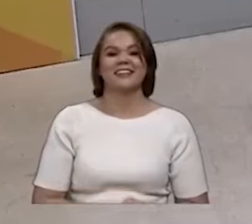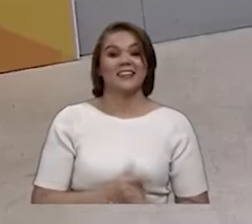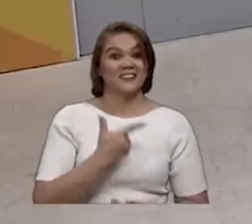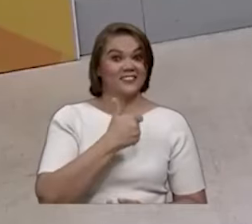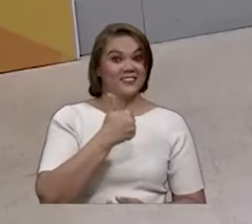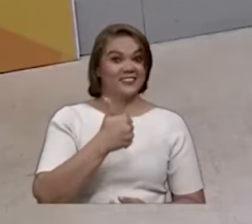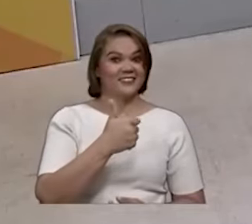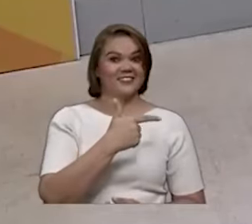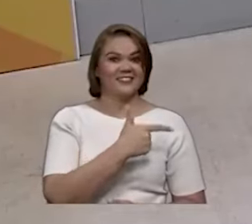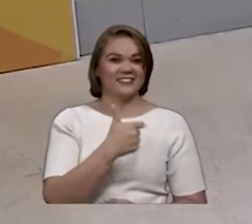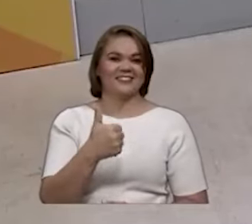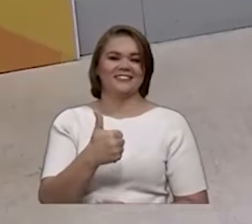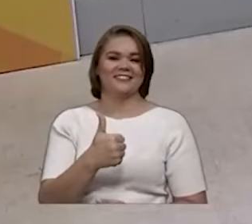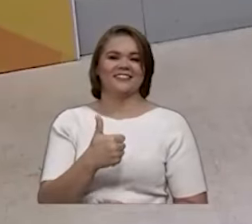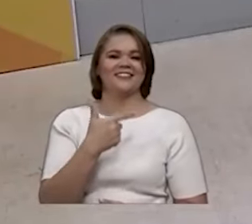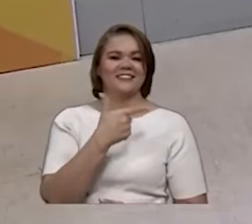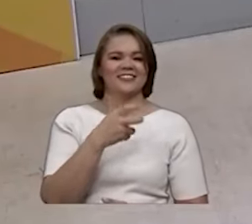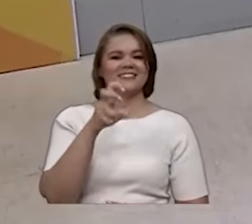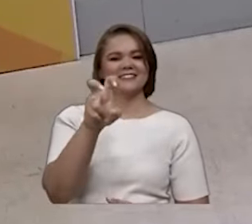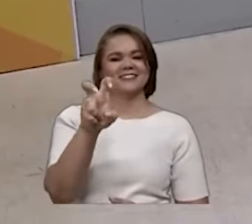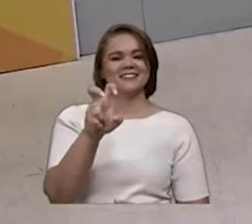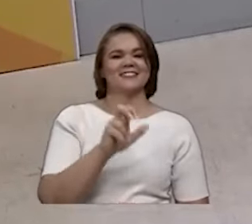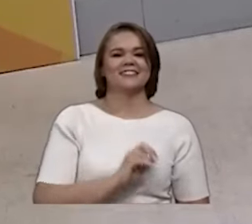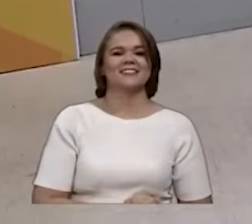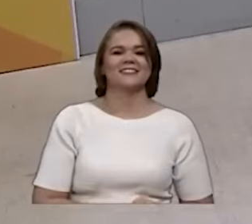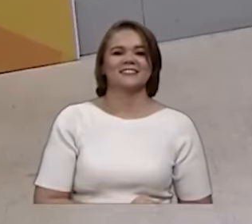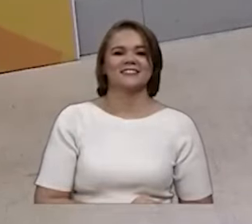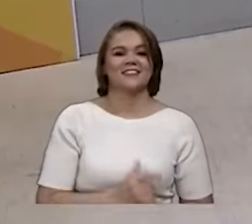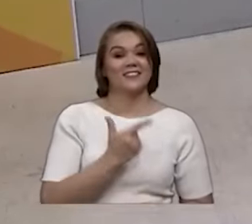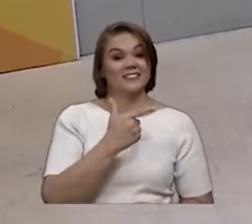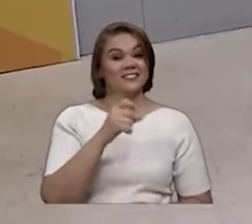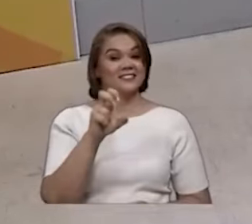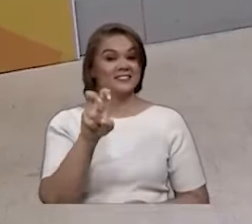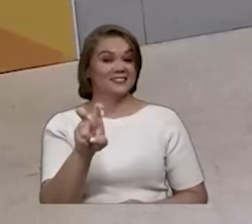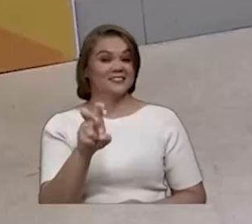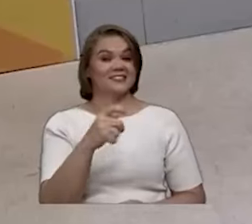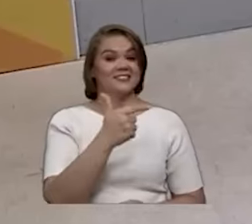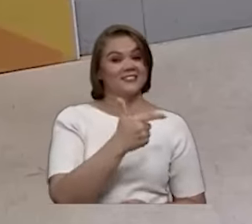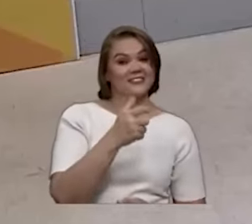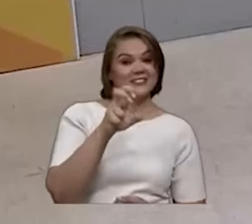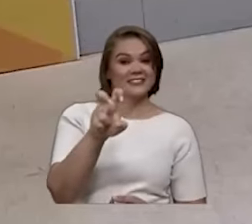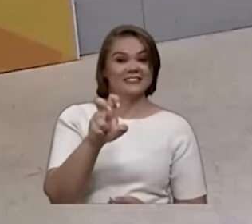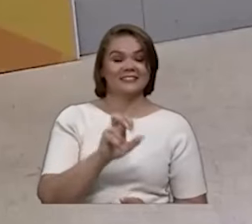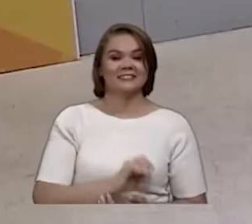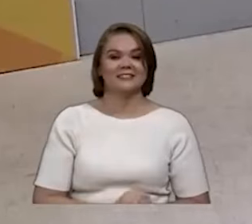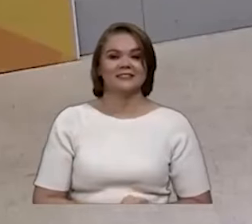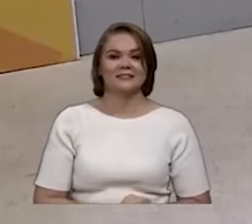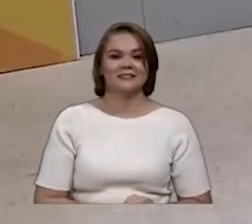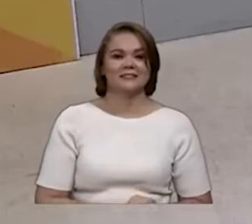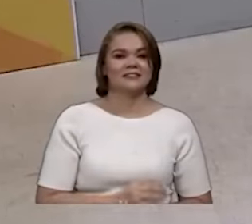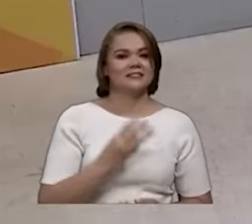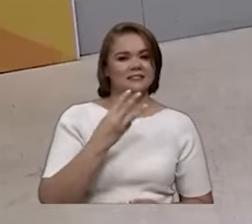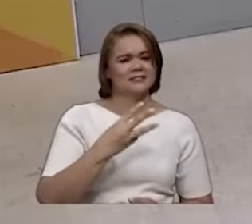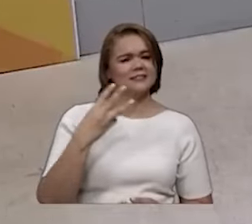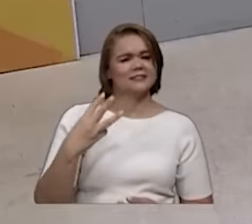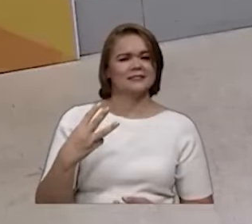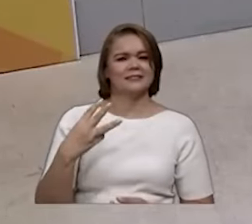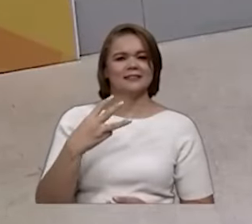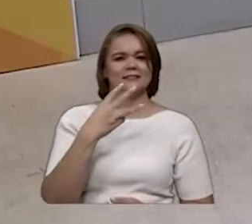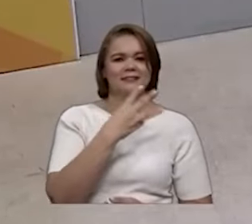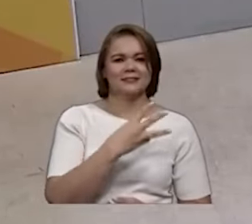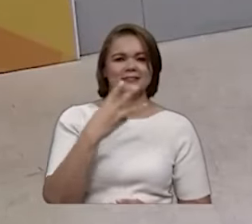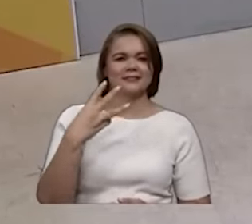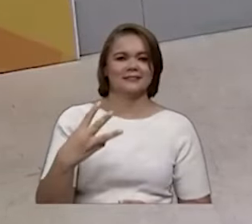21, 25 agora, Clarinha. 25, 25. E o 33,